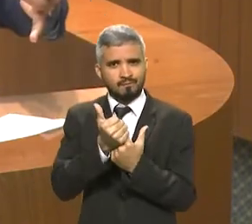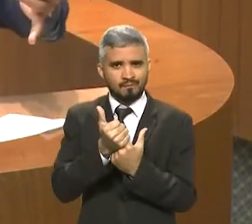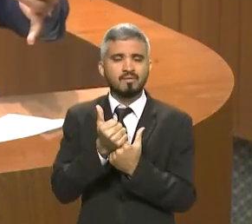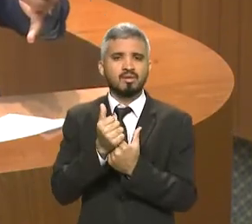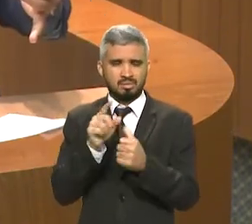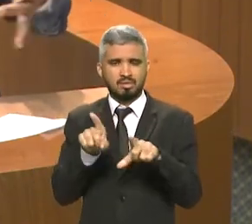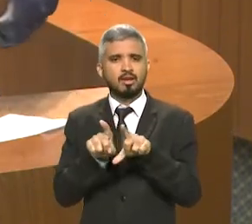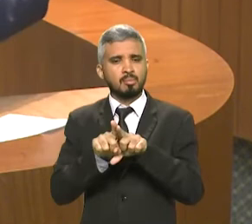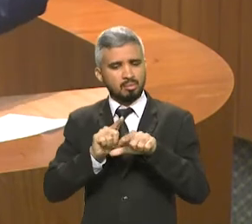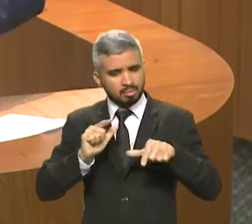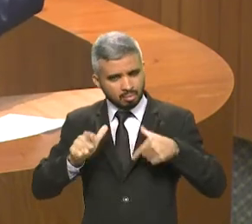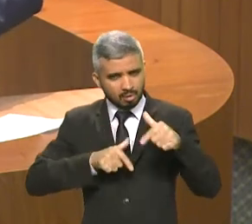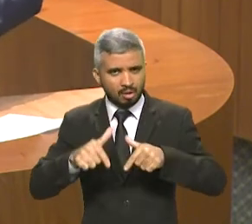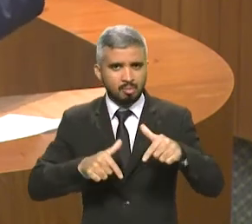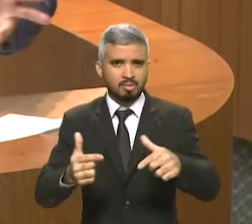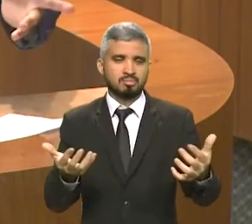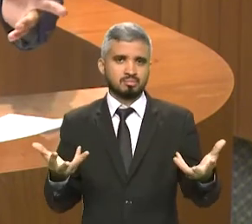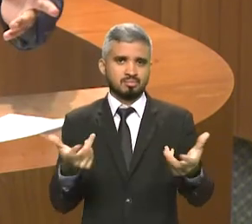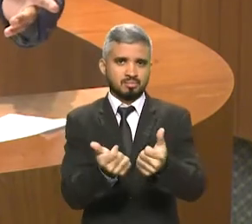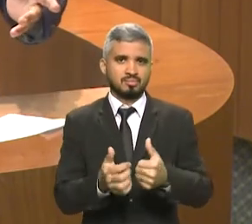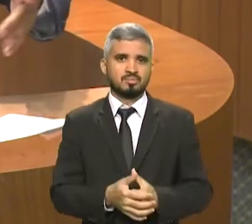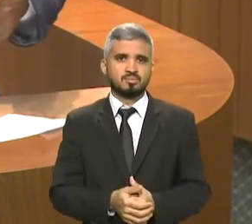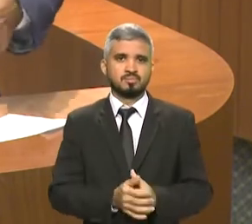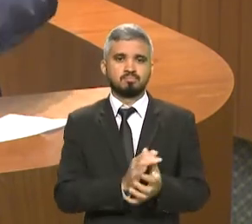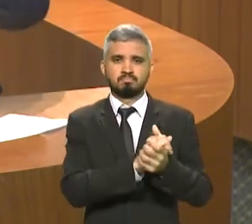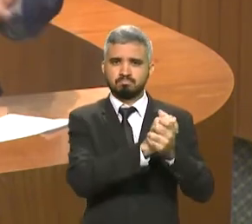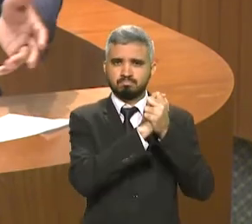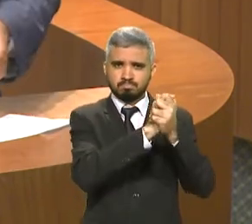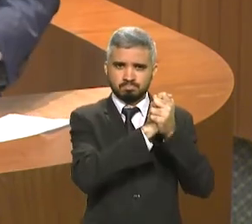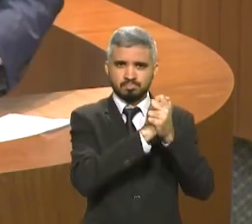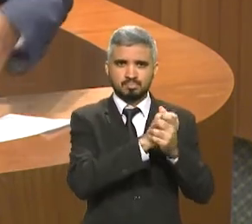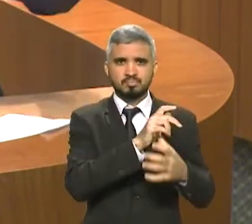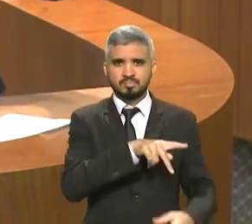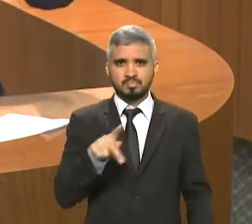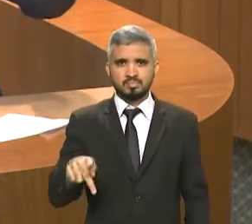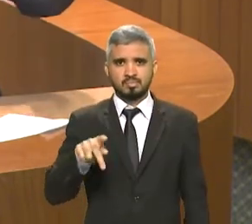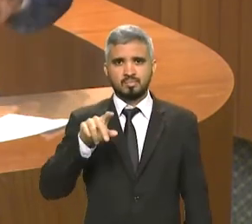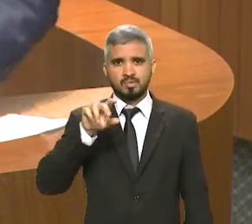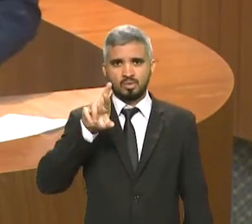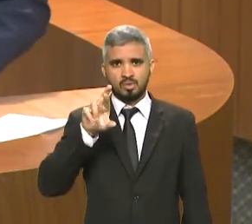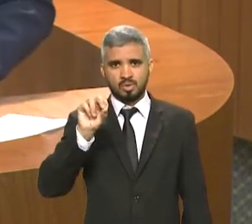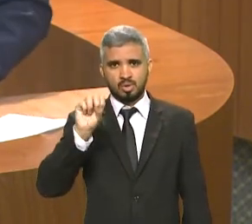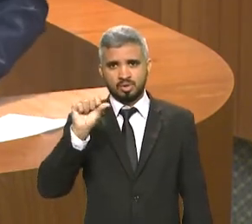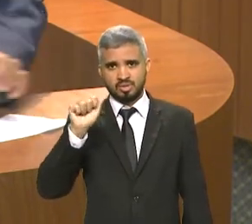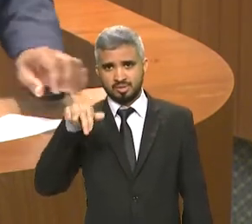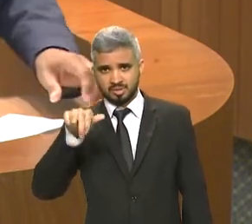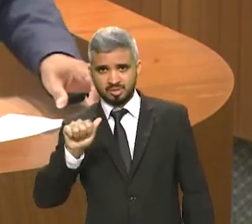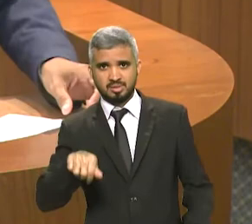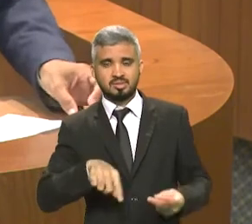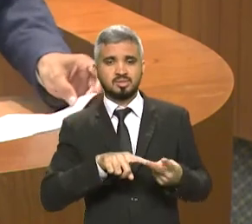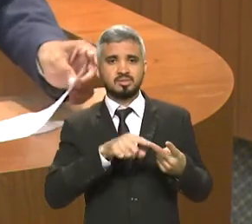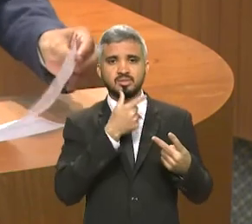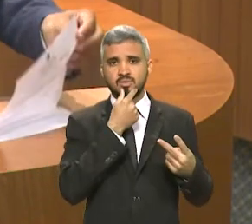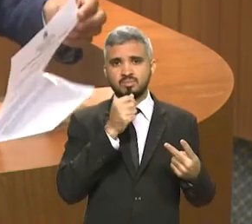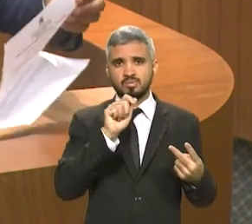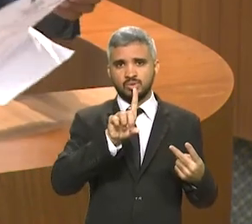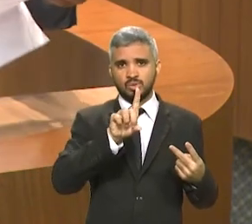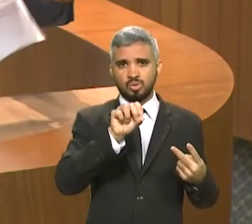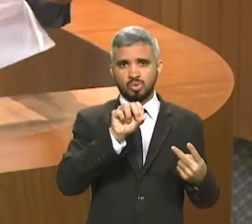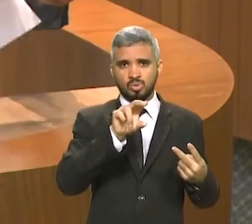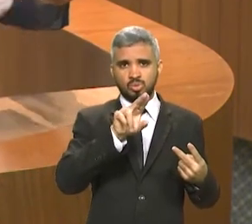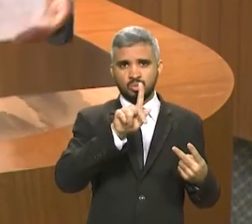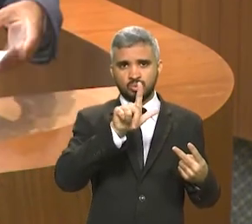Rosana, parabéns ao professor Douglas, parabéns à minha amiga Nazaré, a todos os professores da cidade